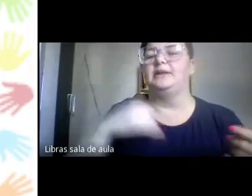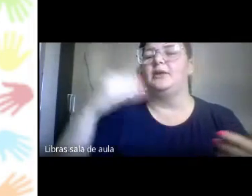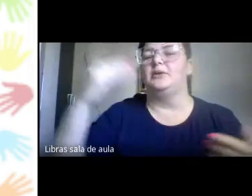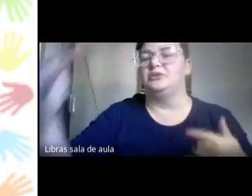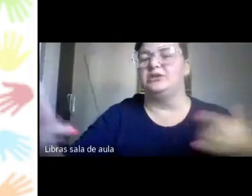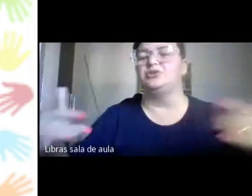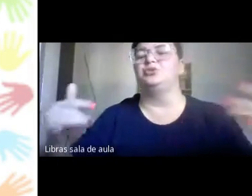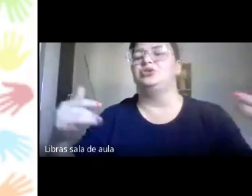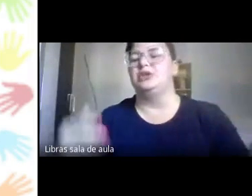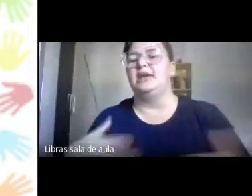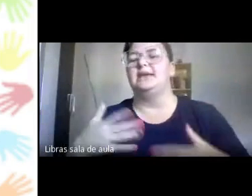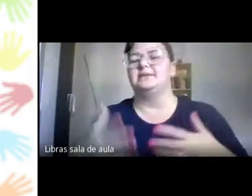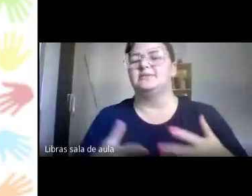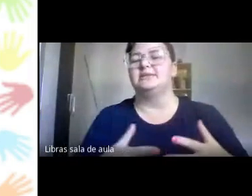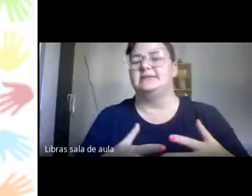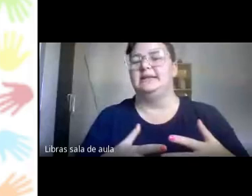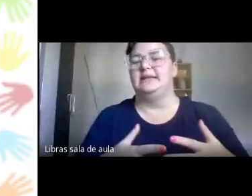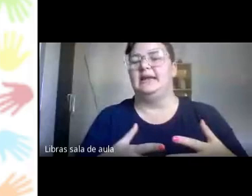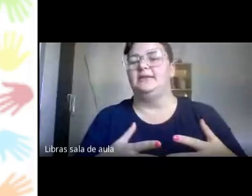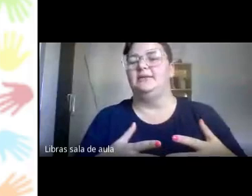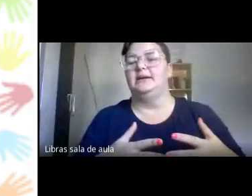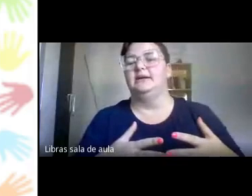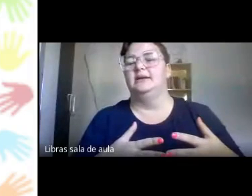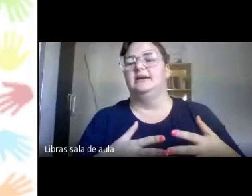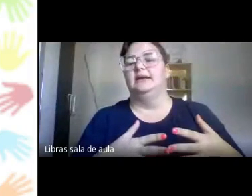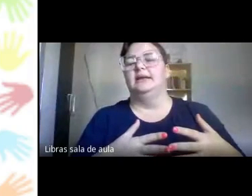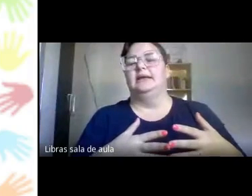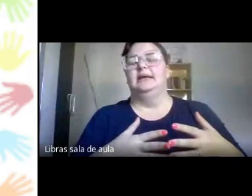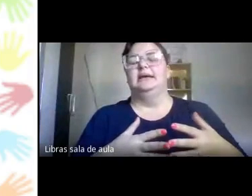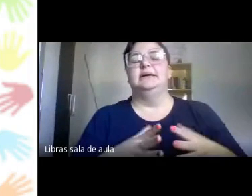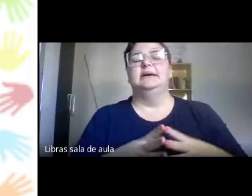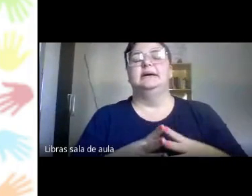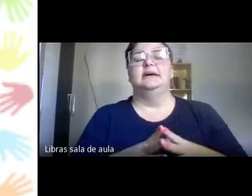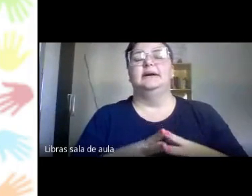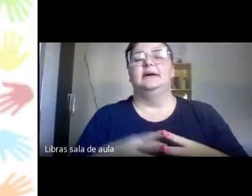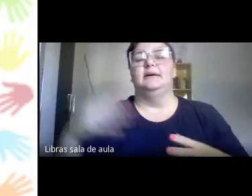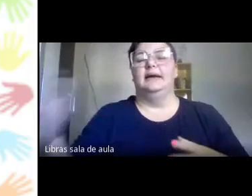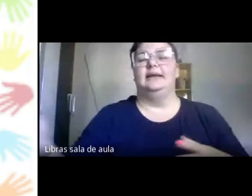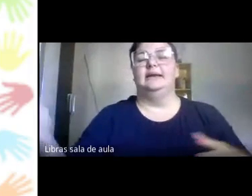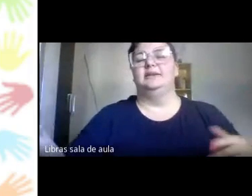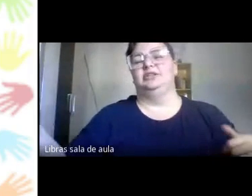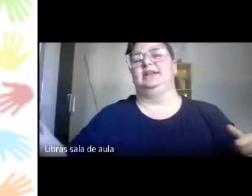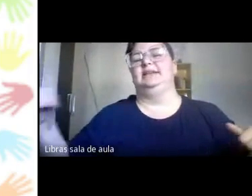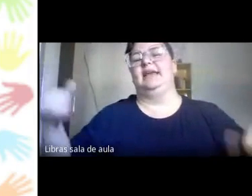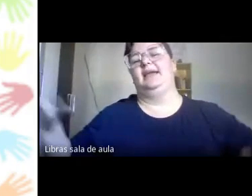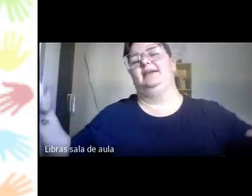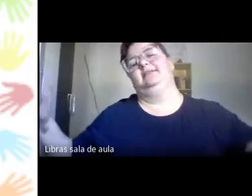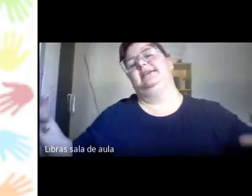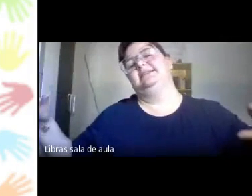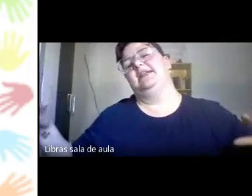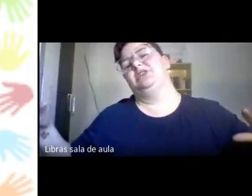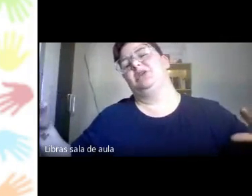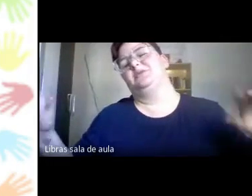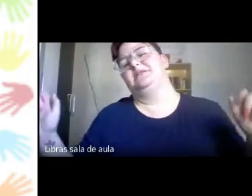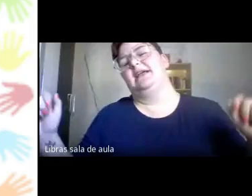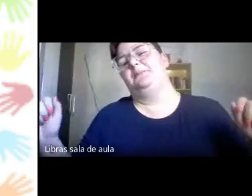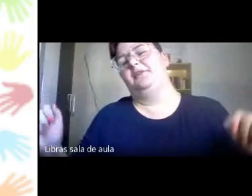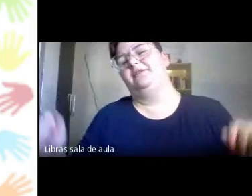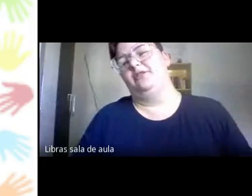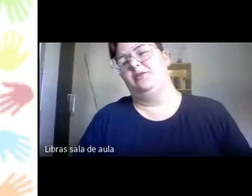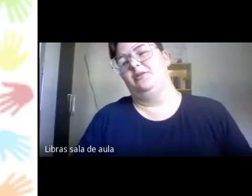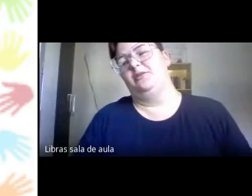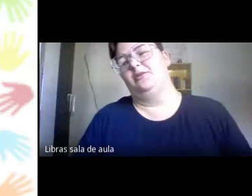dela, porque tem o ajudante do dia, essas coisas assim, tem, né, Luana? A Eliane já tem na sala de recursos